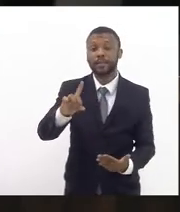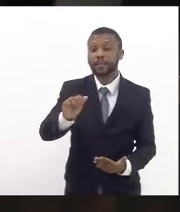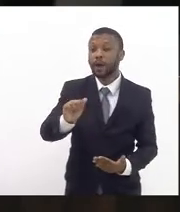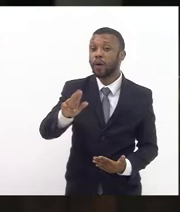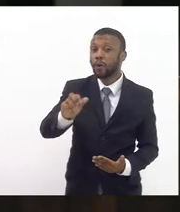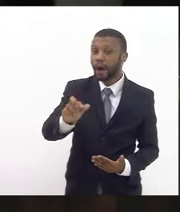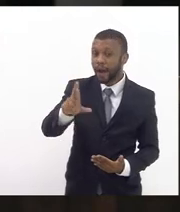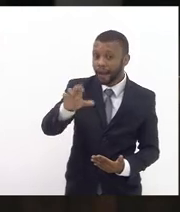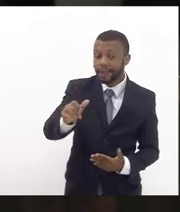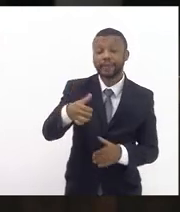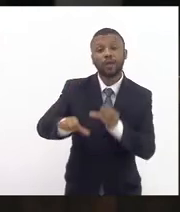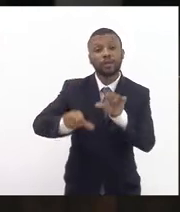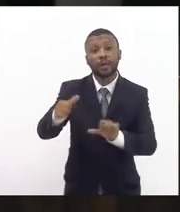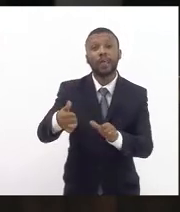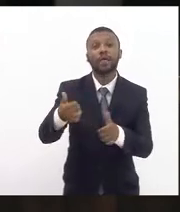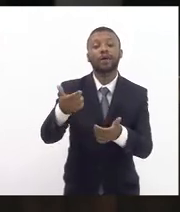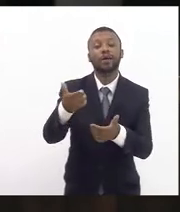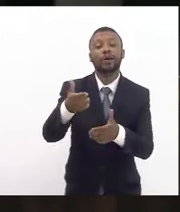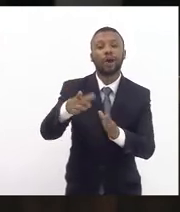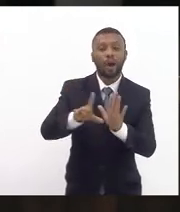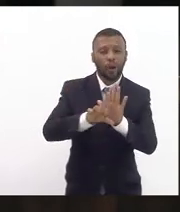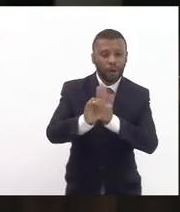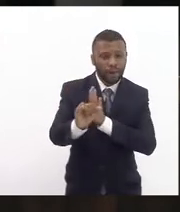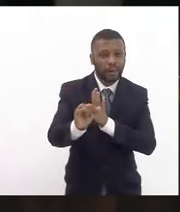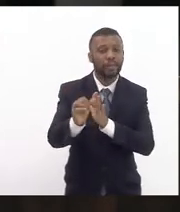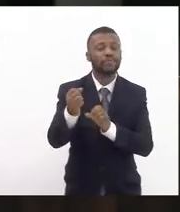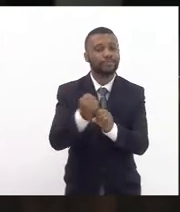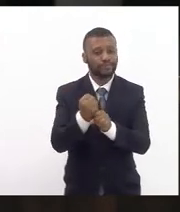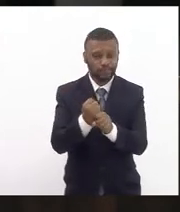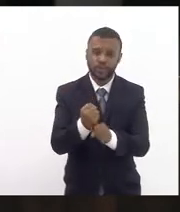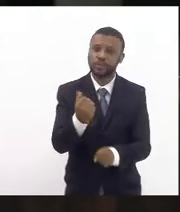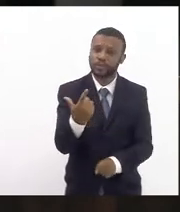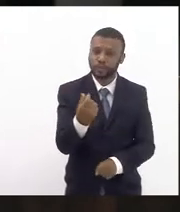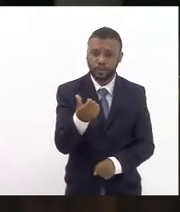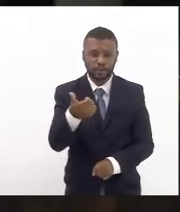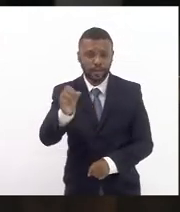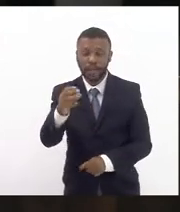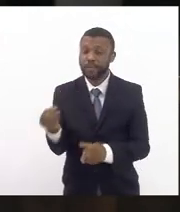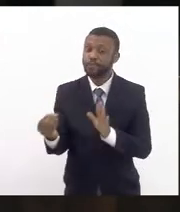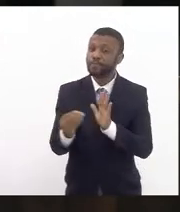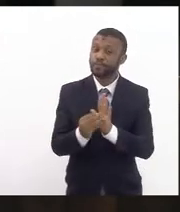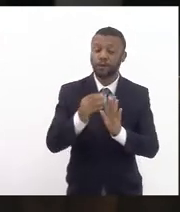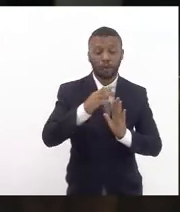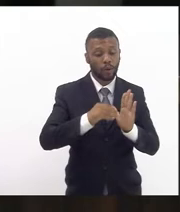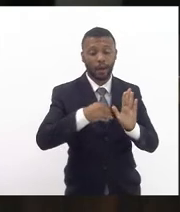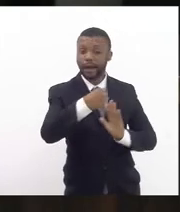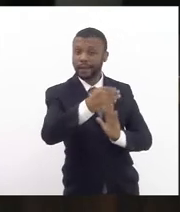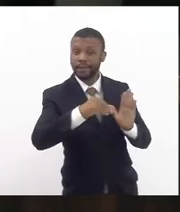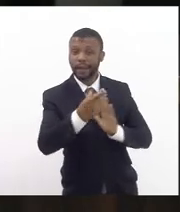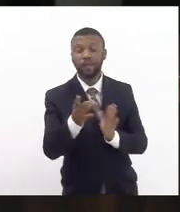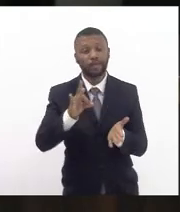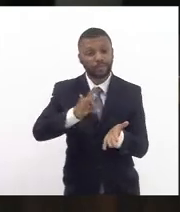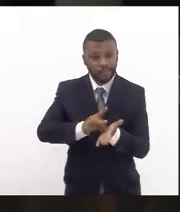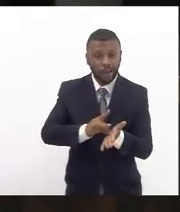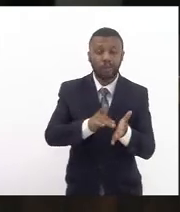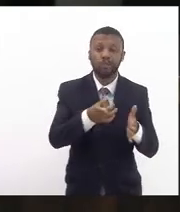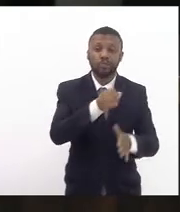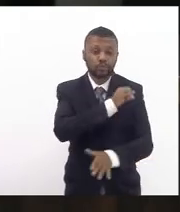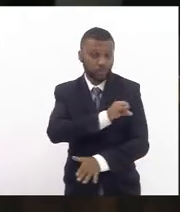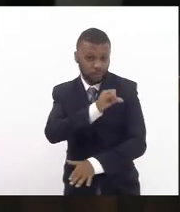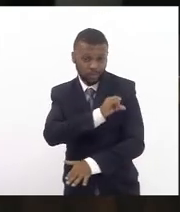lei 5.645, de 6 de janeiro de 2010, incluindo no calendário oficial do Estado do Rio de Janeiro a Semana da